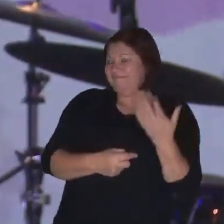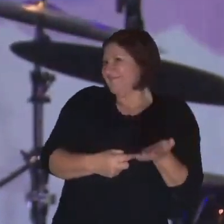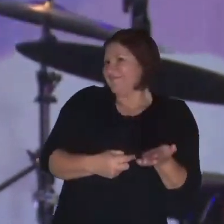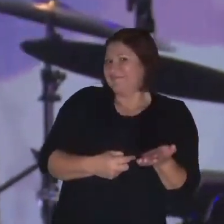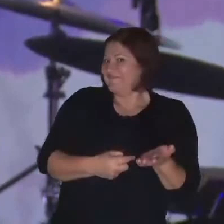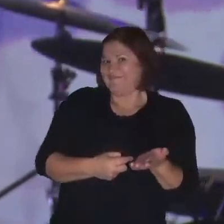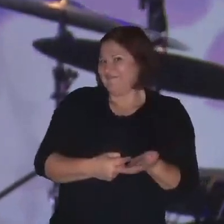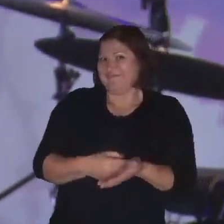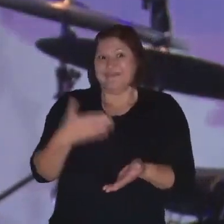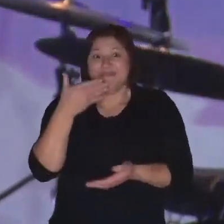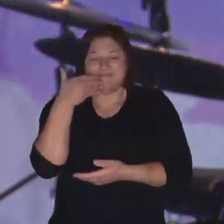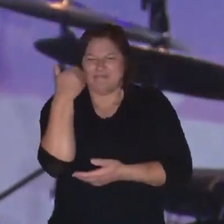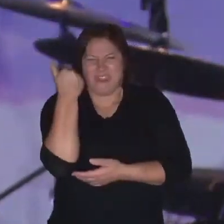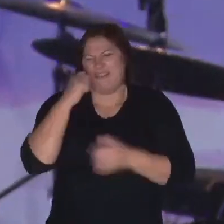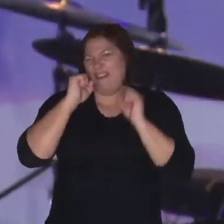Sabe?